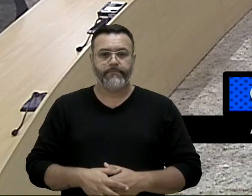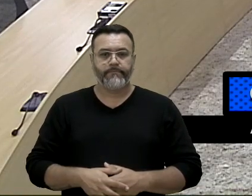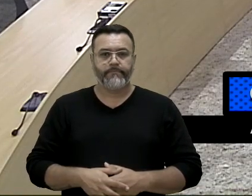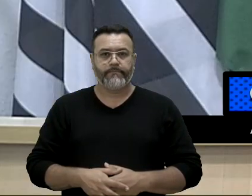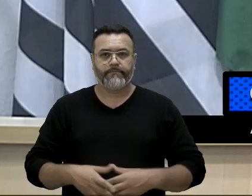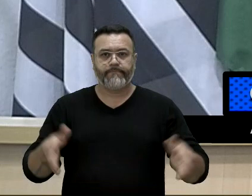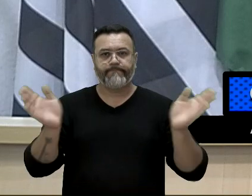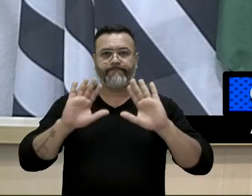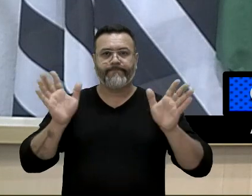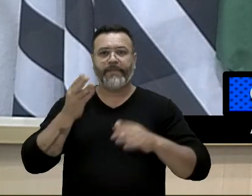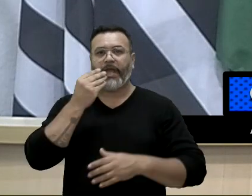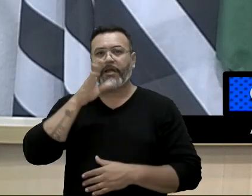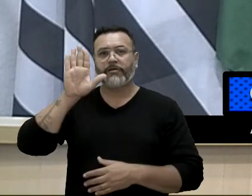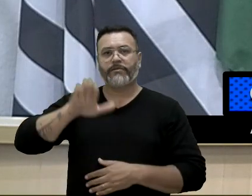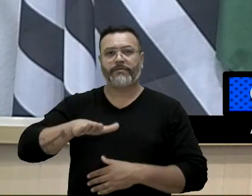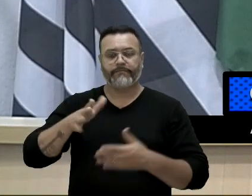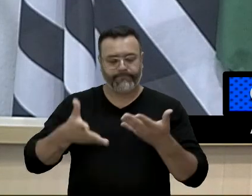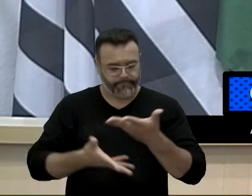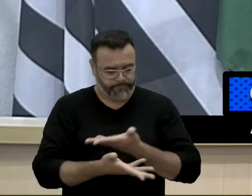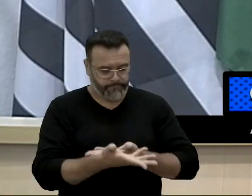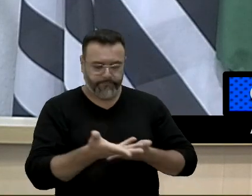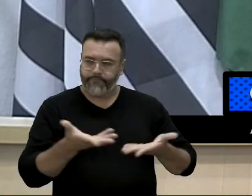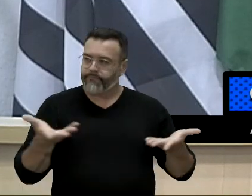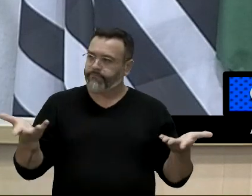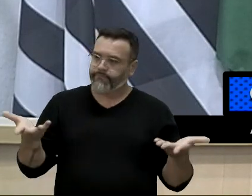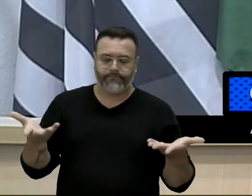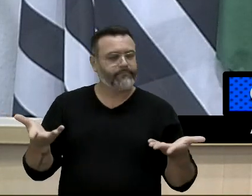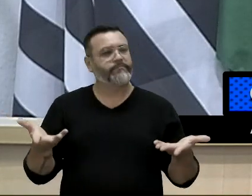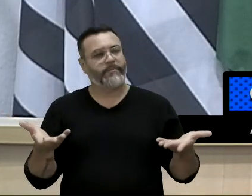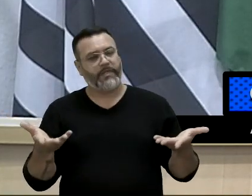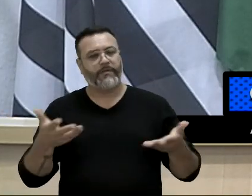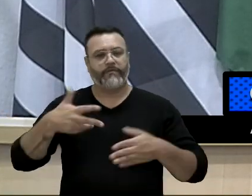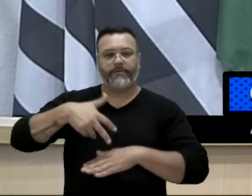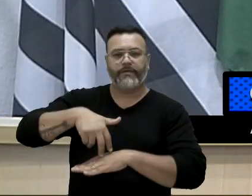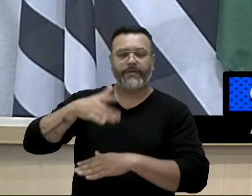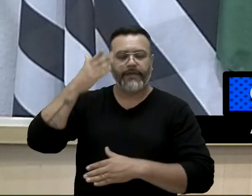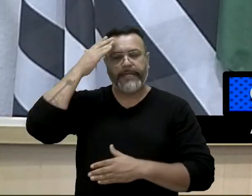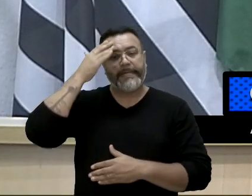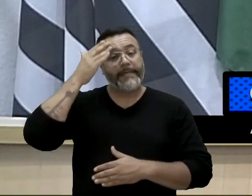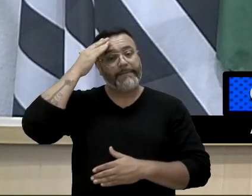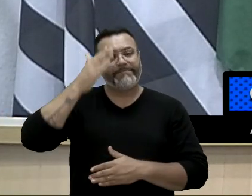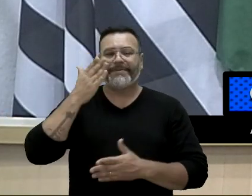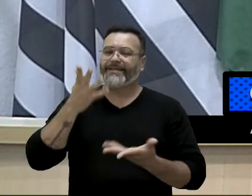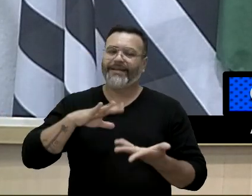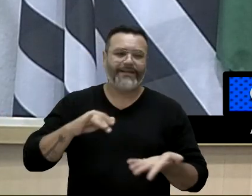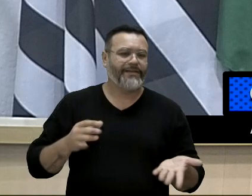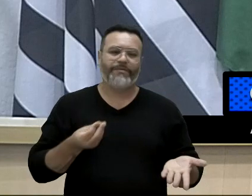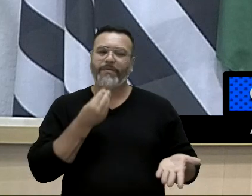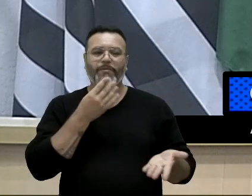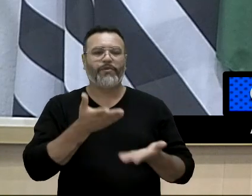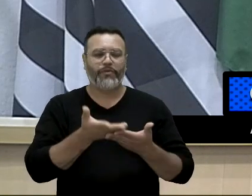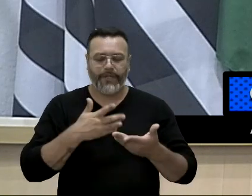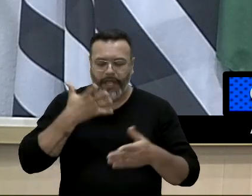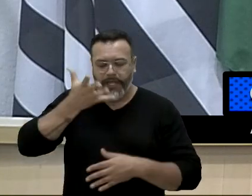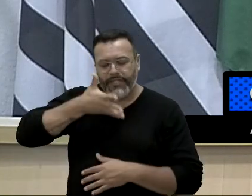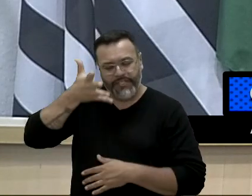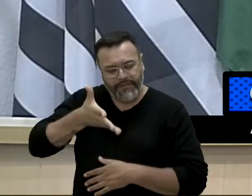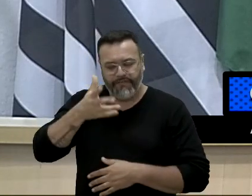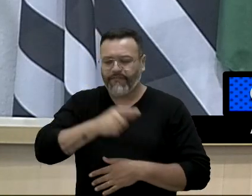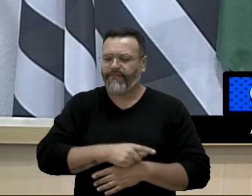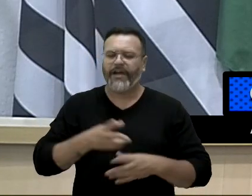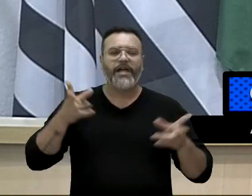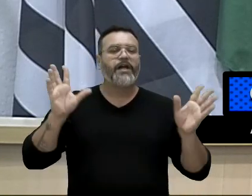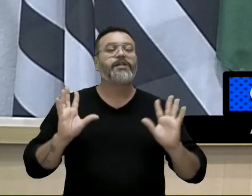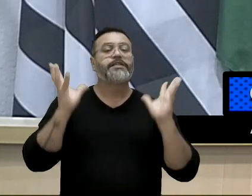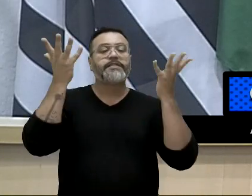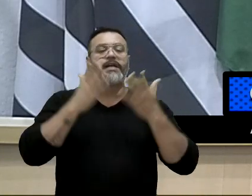Olá, boa tarde a todos, boa tarde a todas que estão aqui presentes. Obrigada, viu, pela oportunidade de estar aqui falando sobre essa campanha super